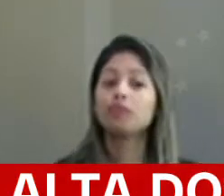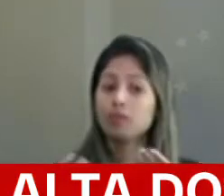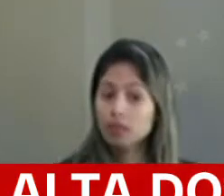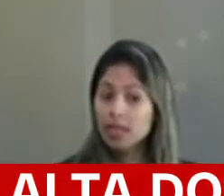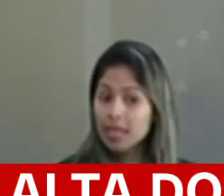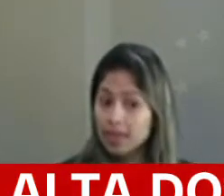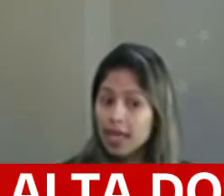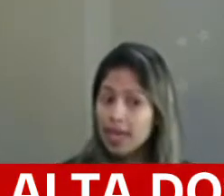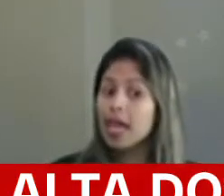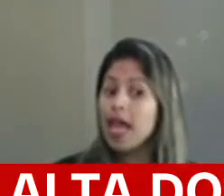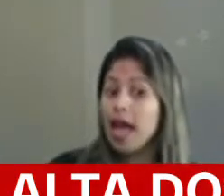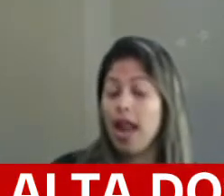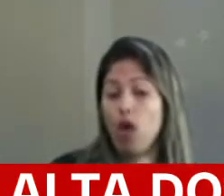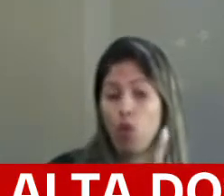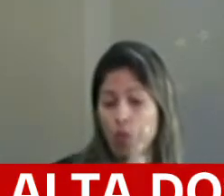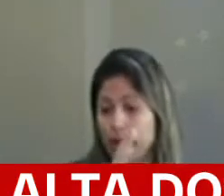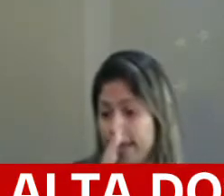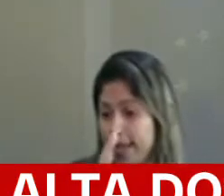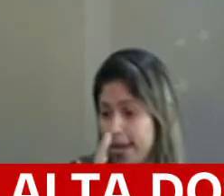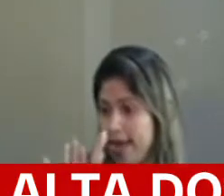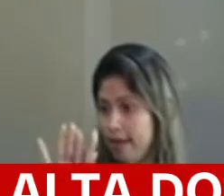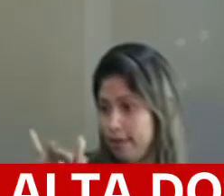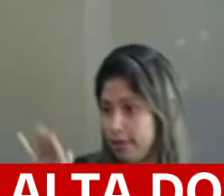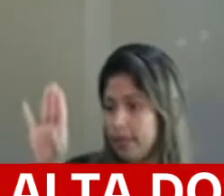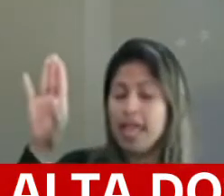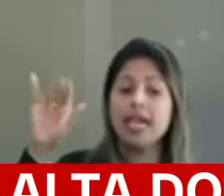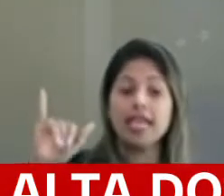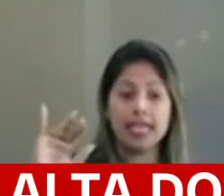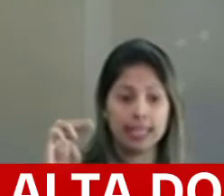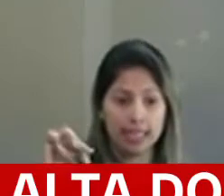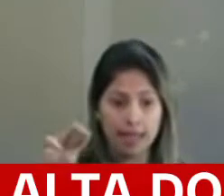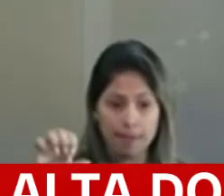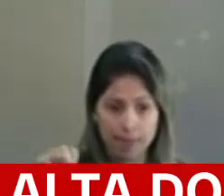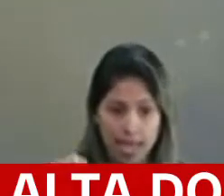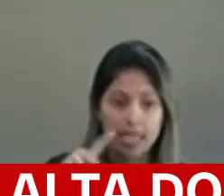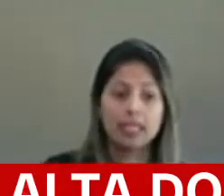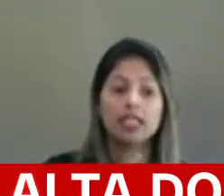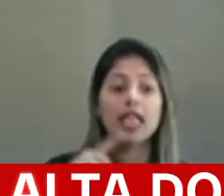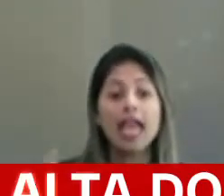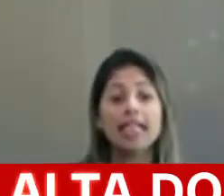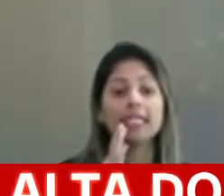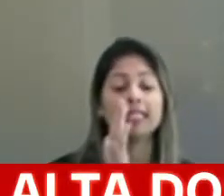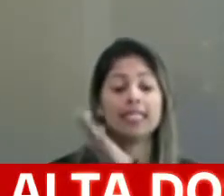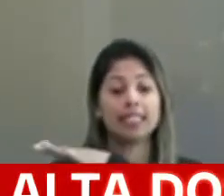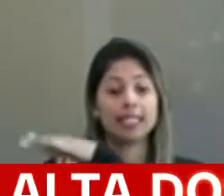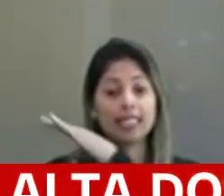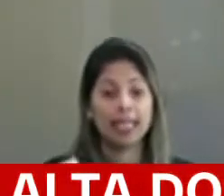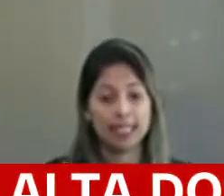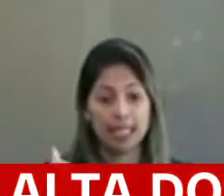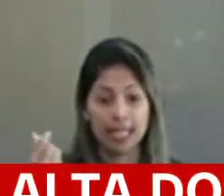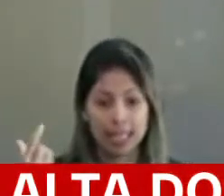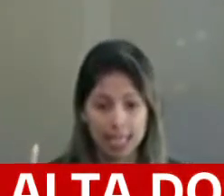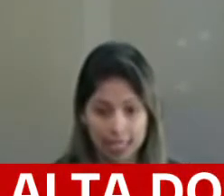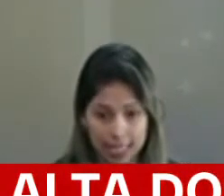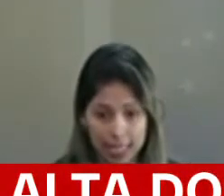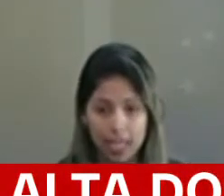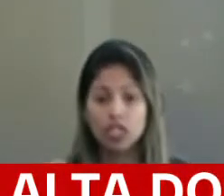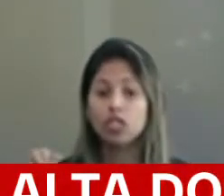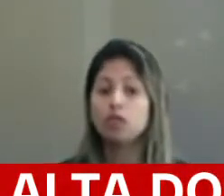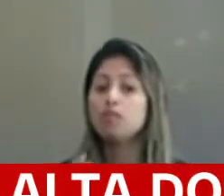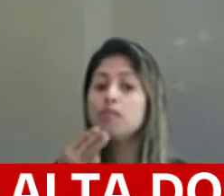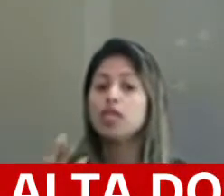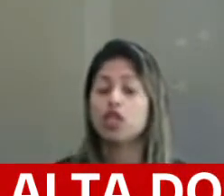receita de ICMS é de 66 bilhões de reais para comparado